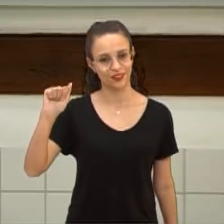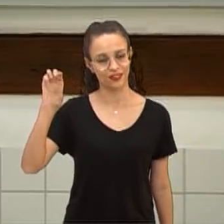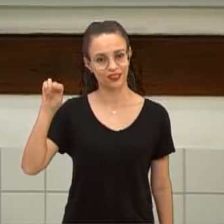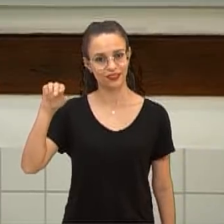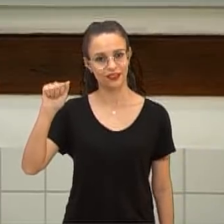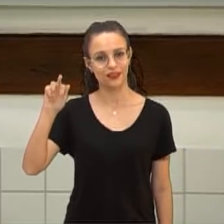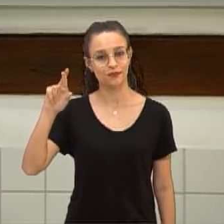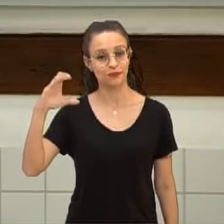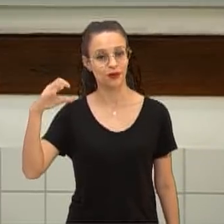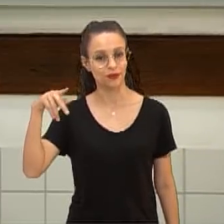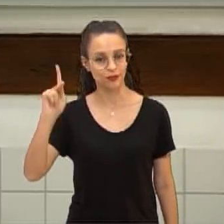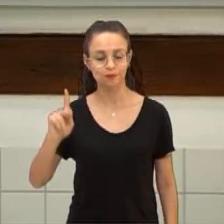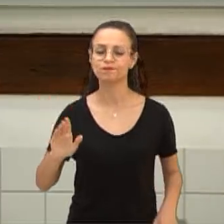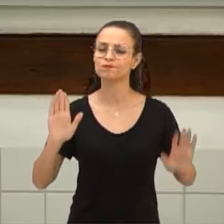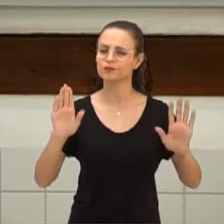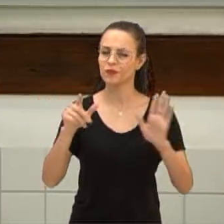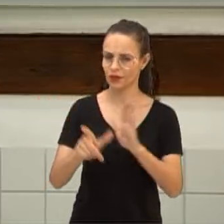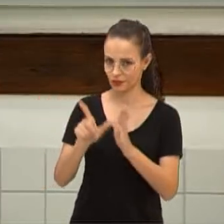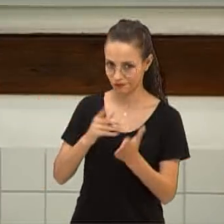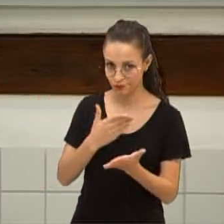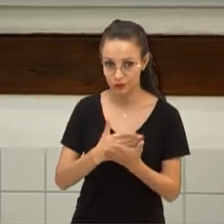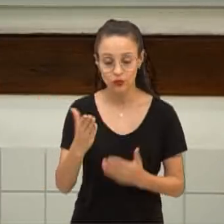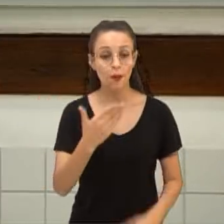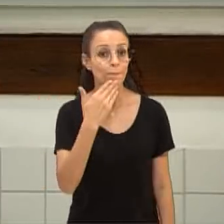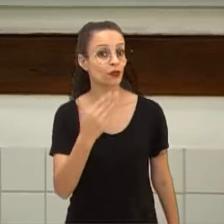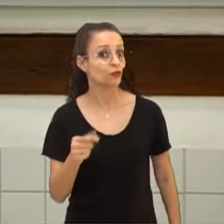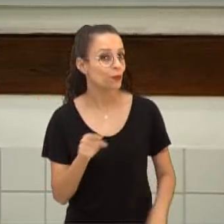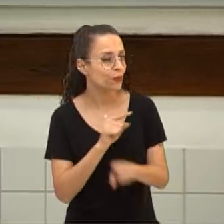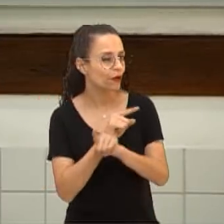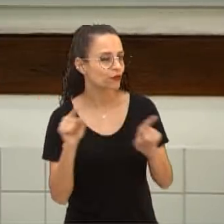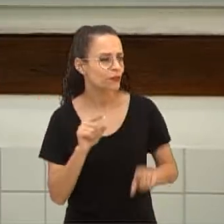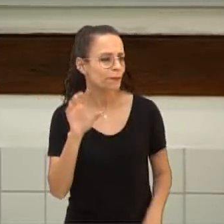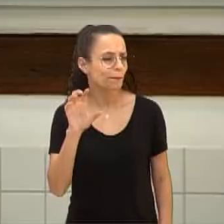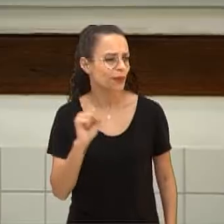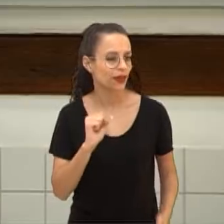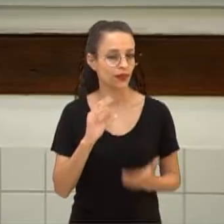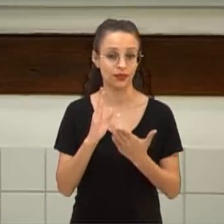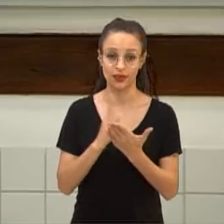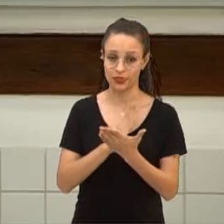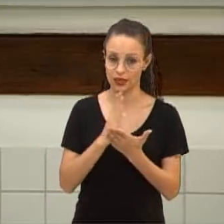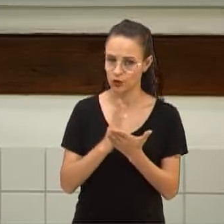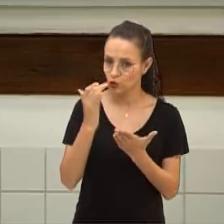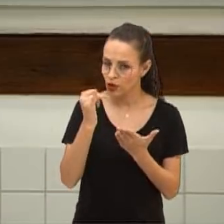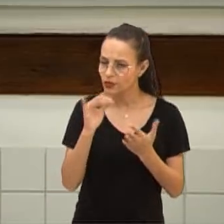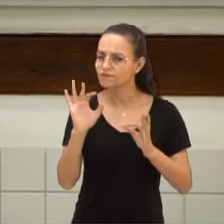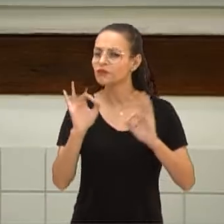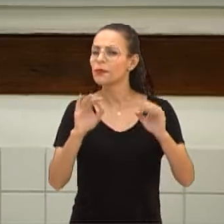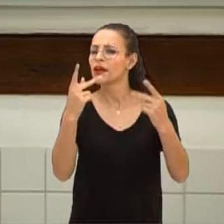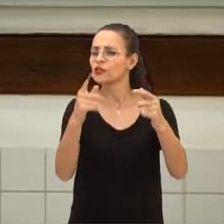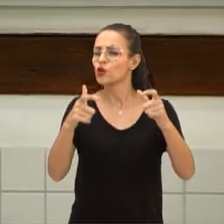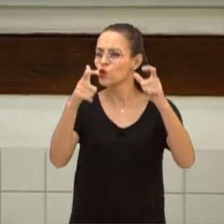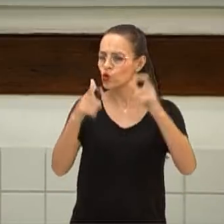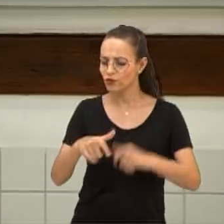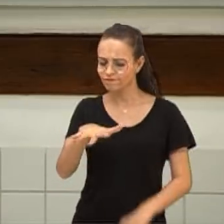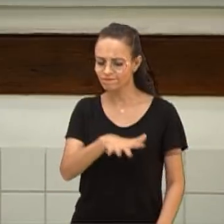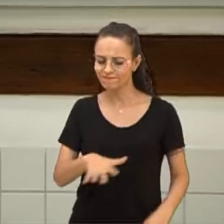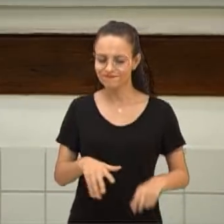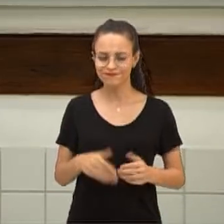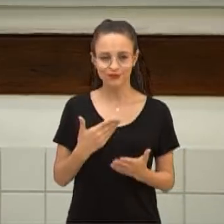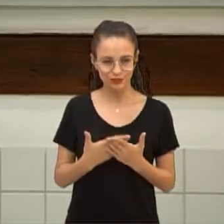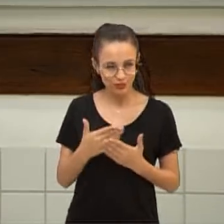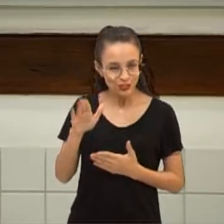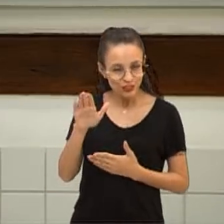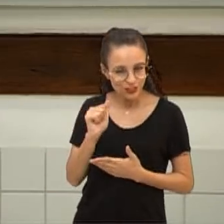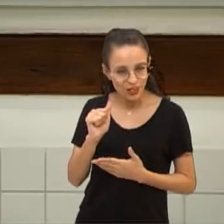de iniciarmos, eu gostaria de pedir para vocês pegarem o caderno, caneta, preparar o local aí de estudo, chame os colegas para